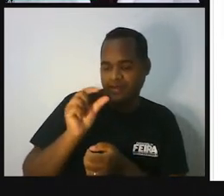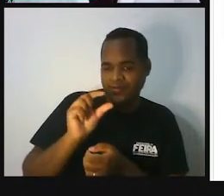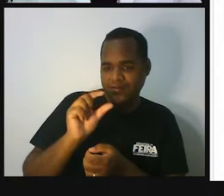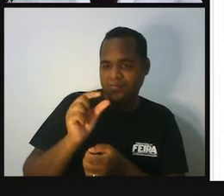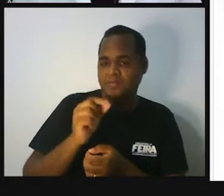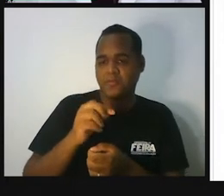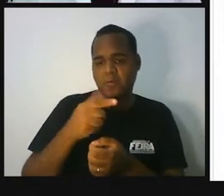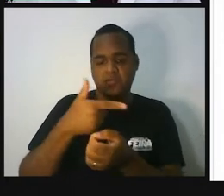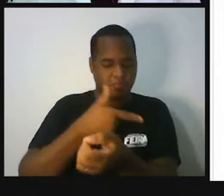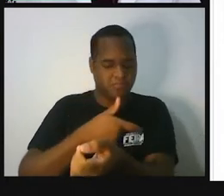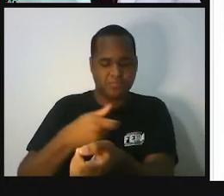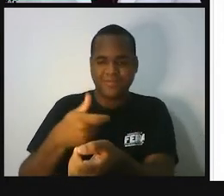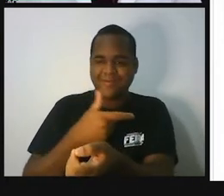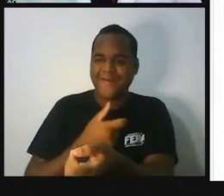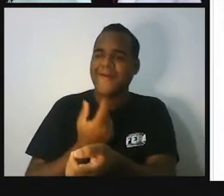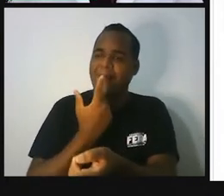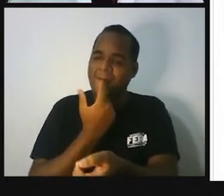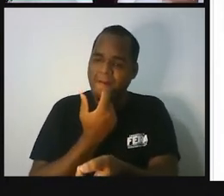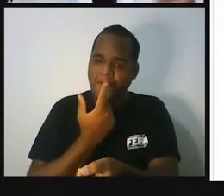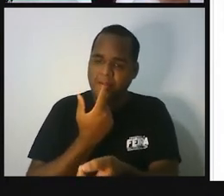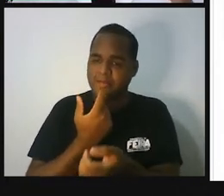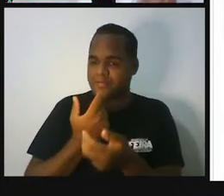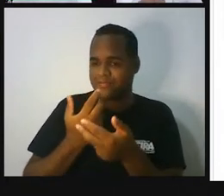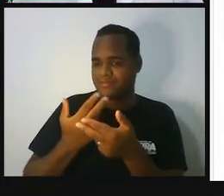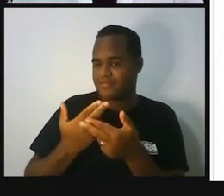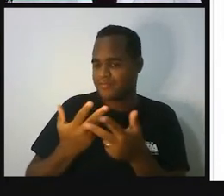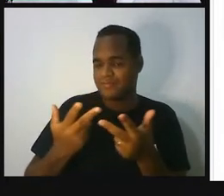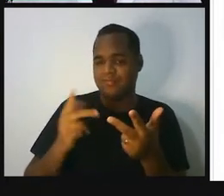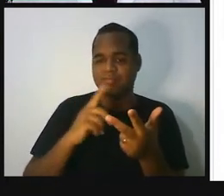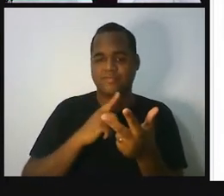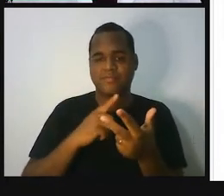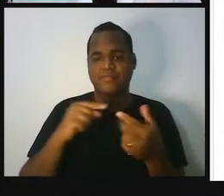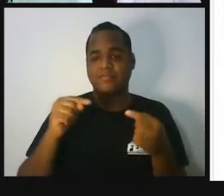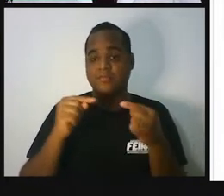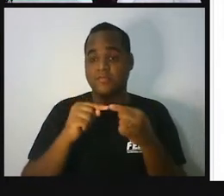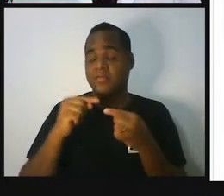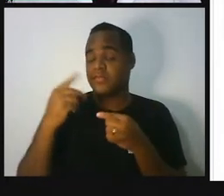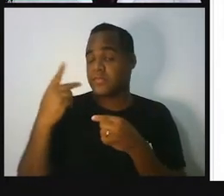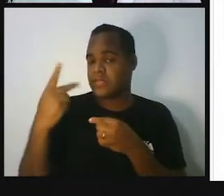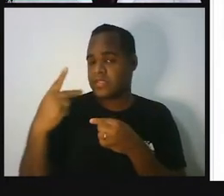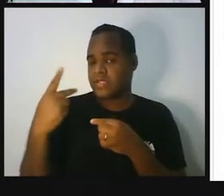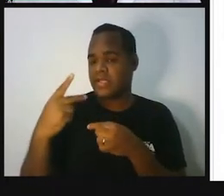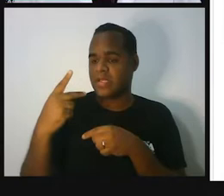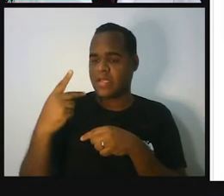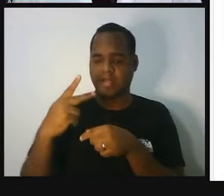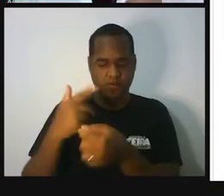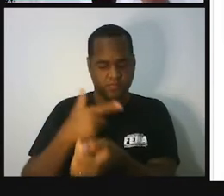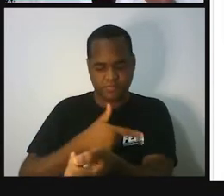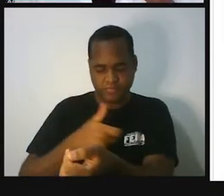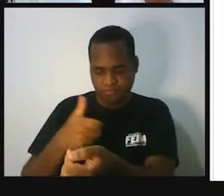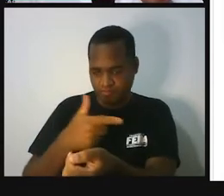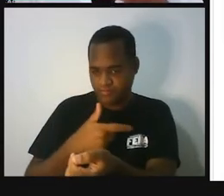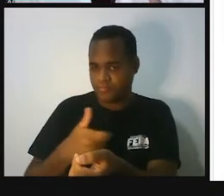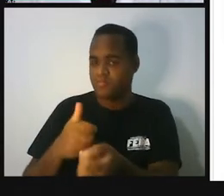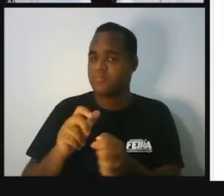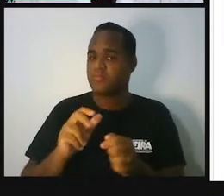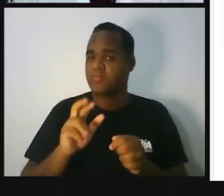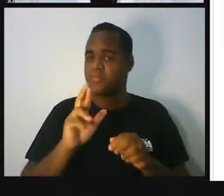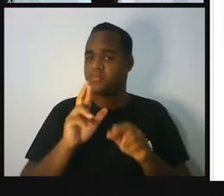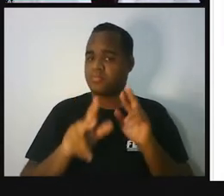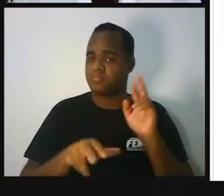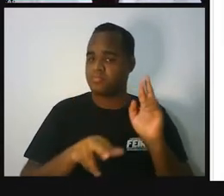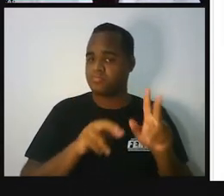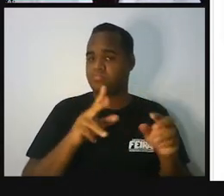retirada de sangue para exames mas né é a forma como agulha é posicionada ela tem uma